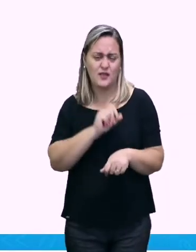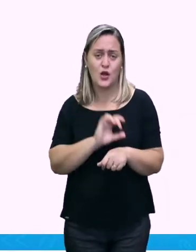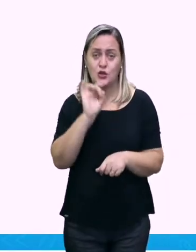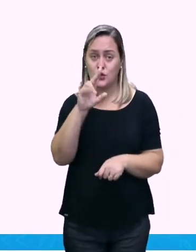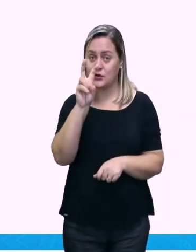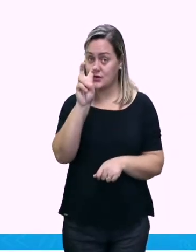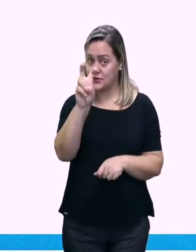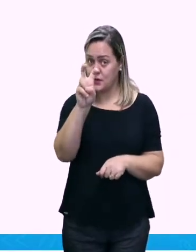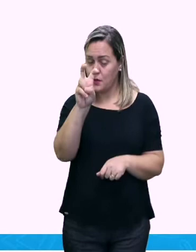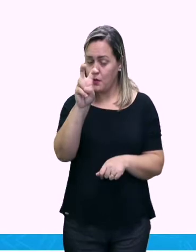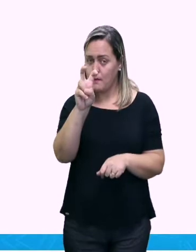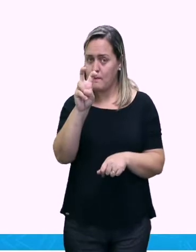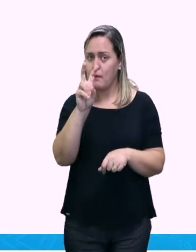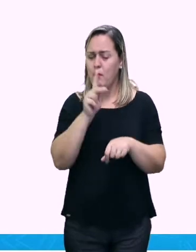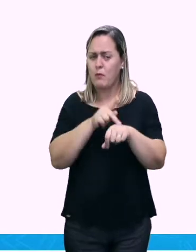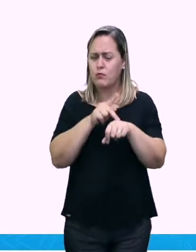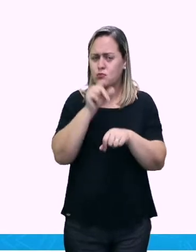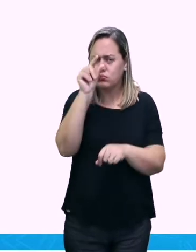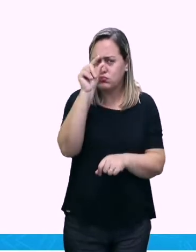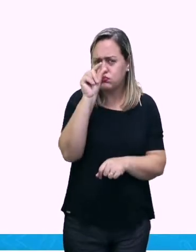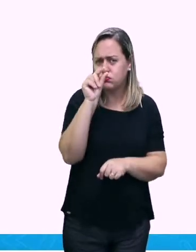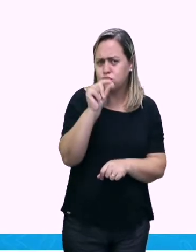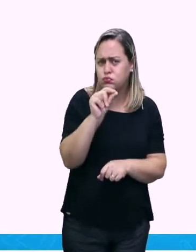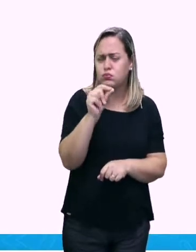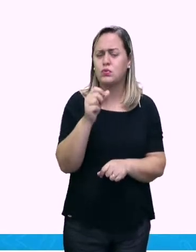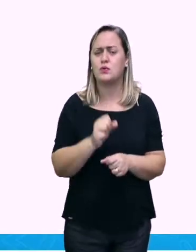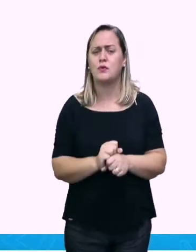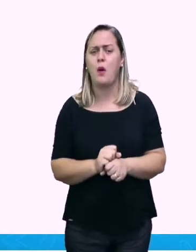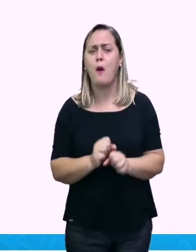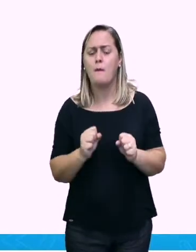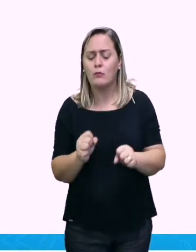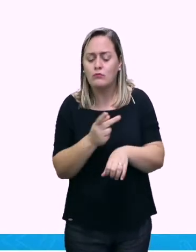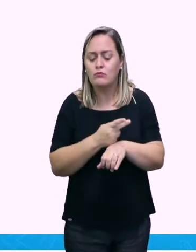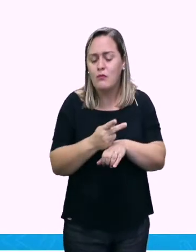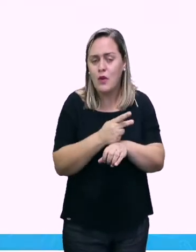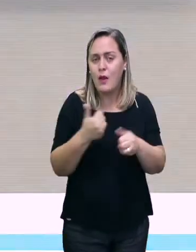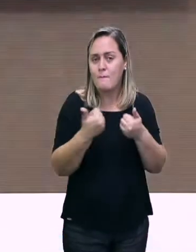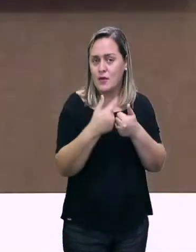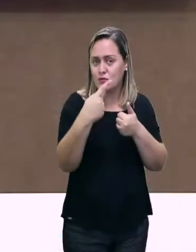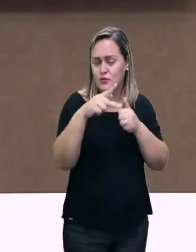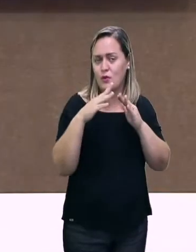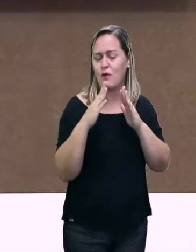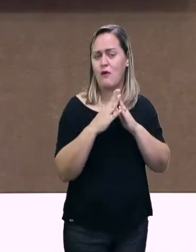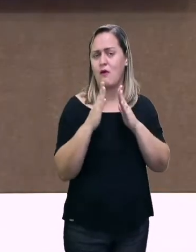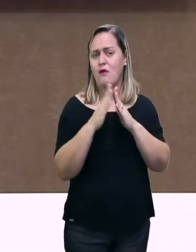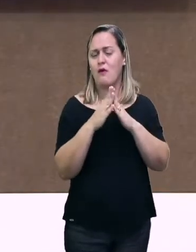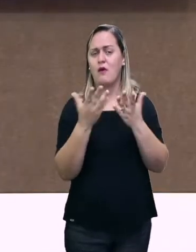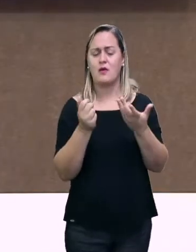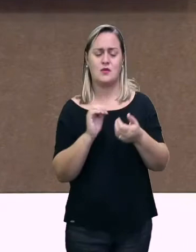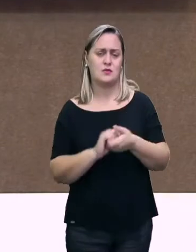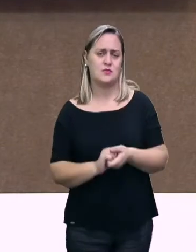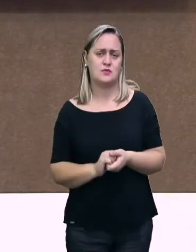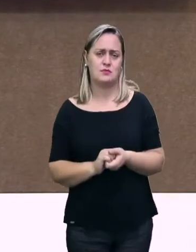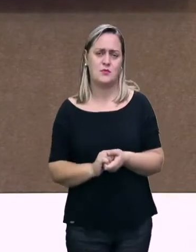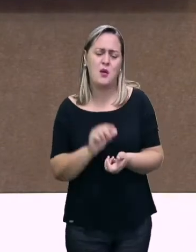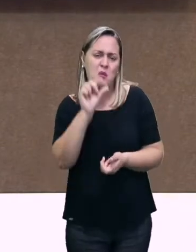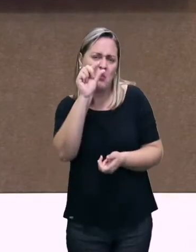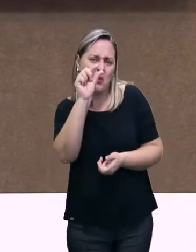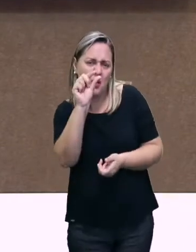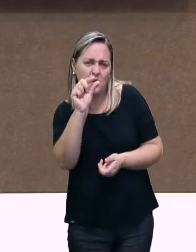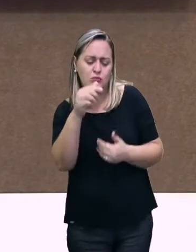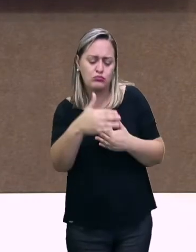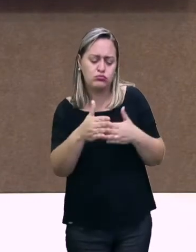Se você conseguir achar aquelas britas normalmente que a gente vê na rua, pedacinhos de tijolo, são 5 pedras